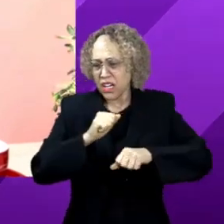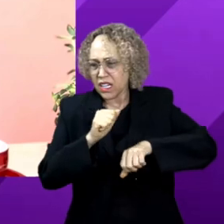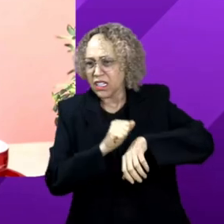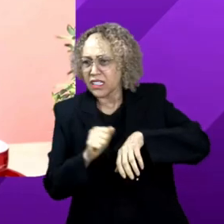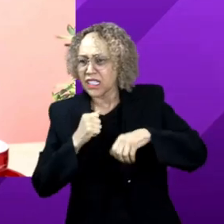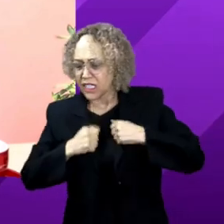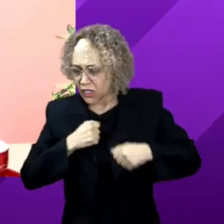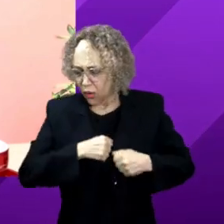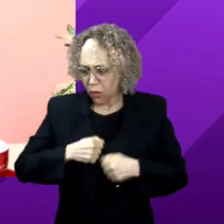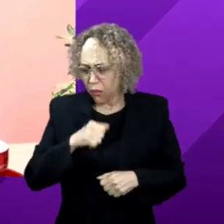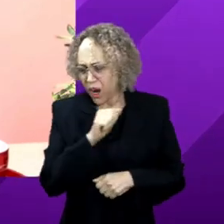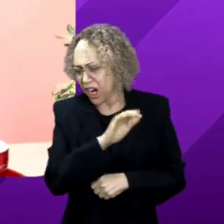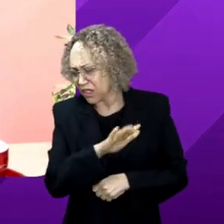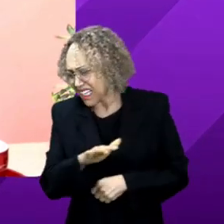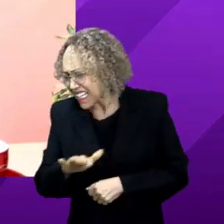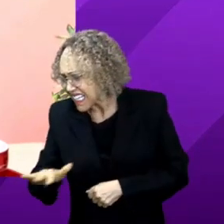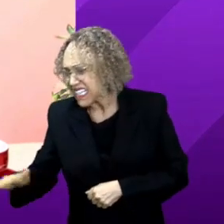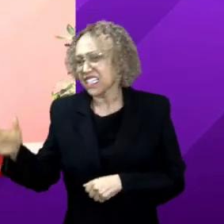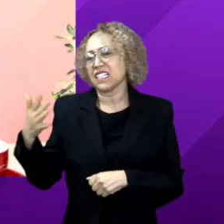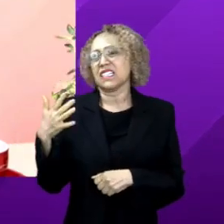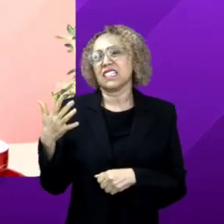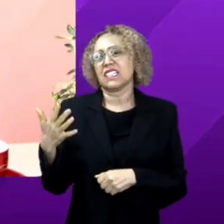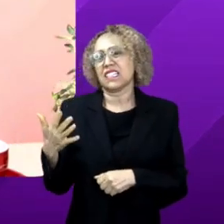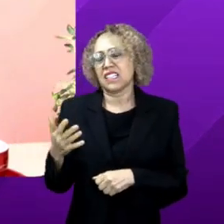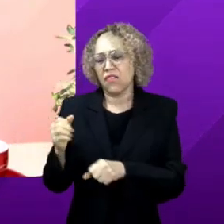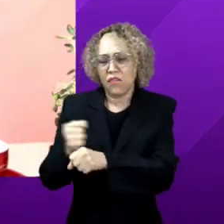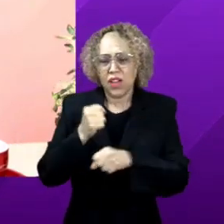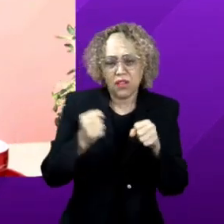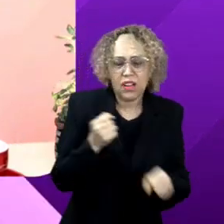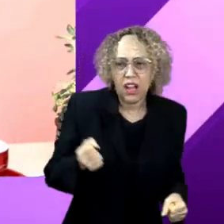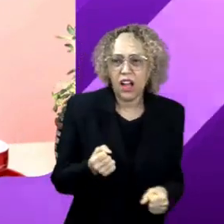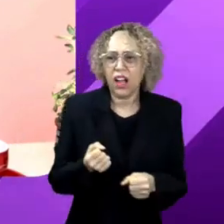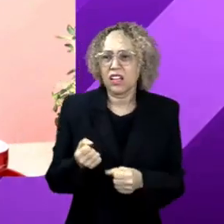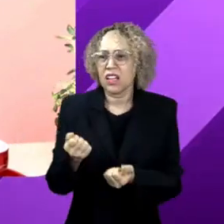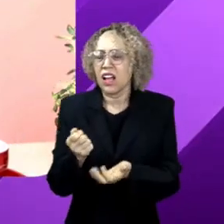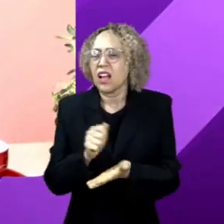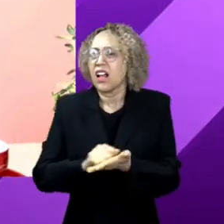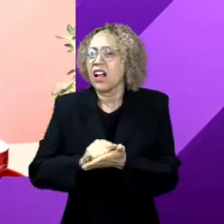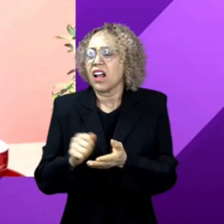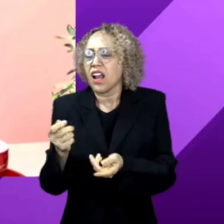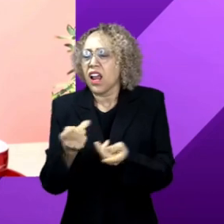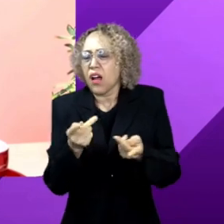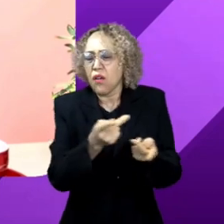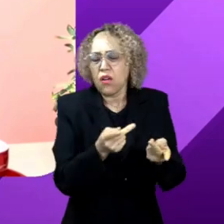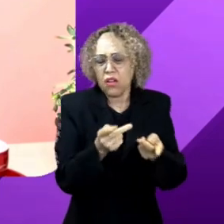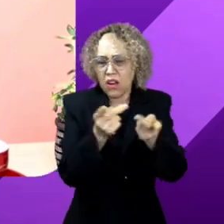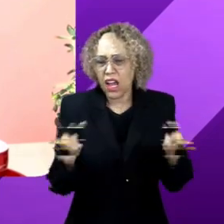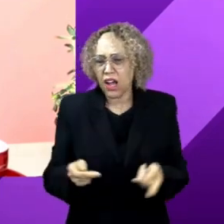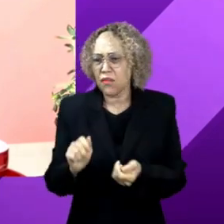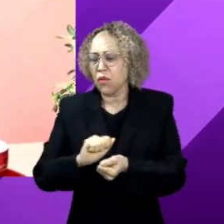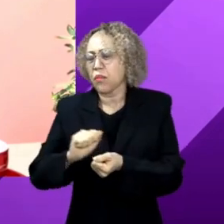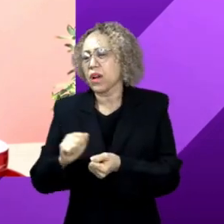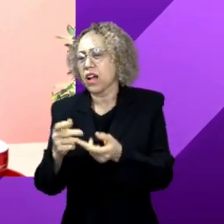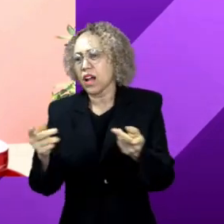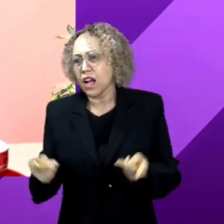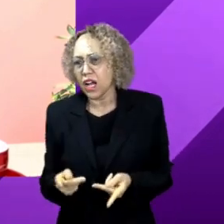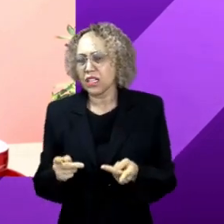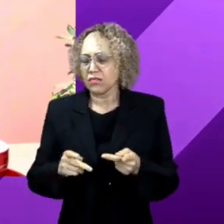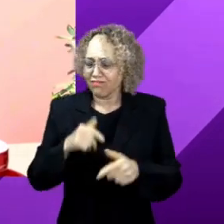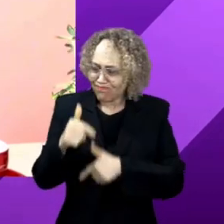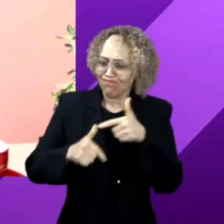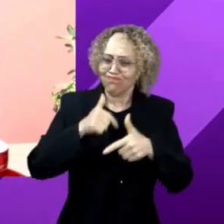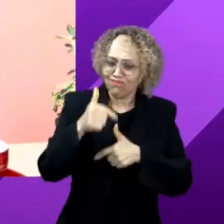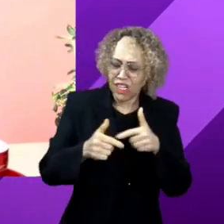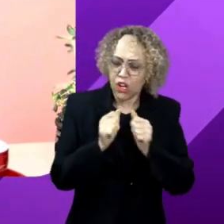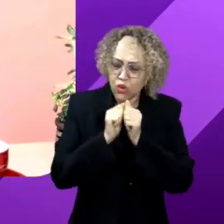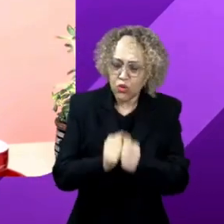cozinha, esfregou torres de pratos, ensinou abecedários e ofícios, trabalhou ombro a ombro com o marido na